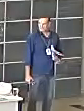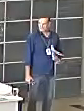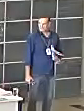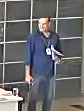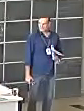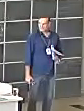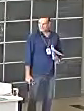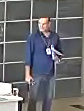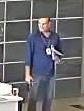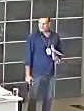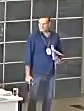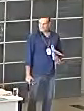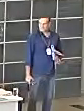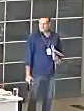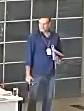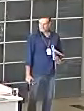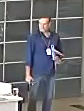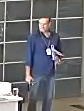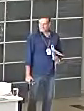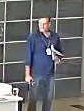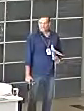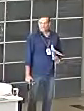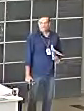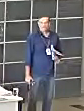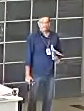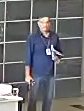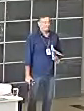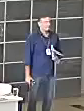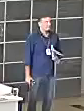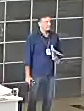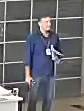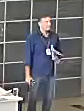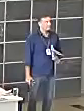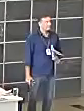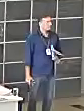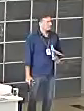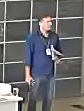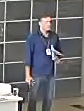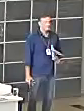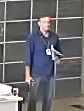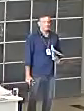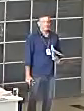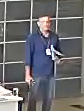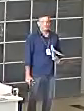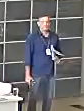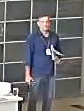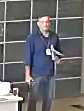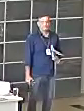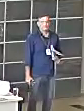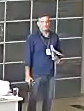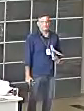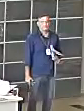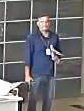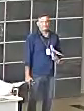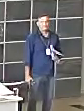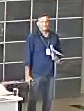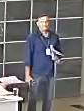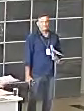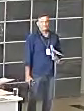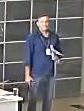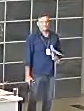sentassem na cadeira de roda e passasse por essa que a gente passa é humilhação e quantas